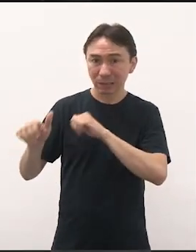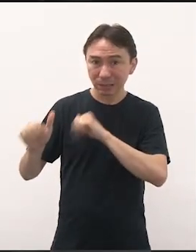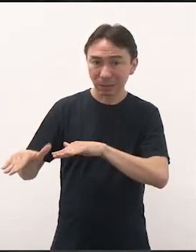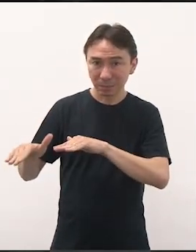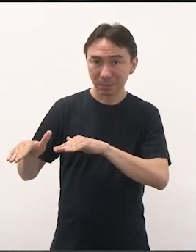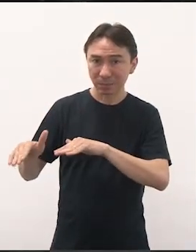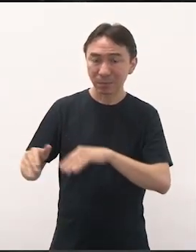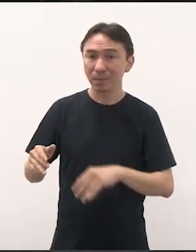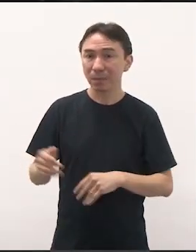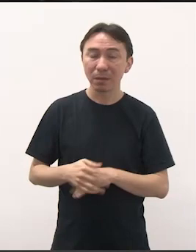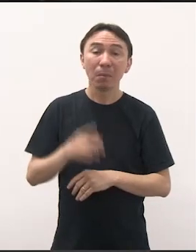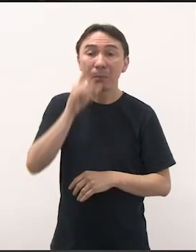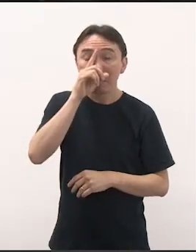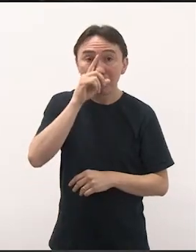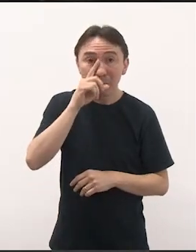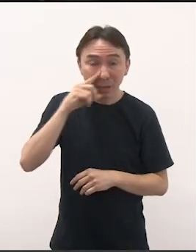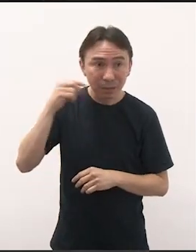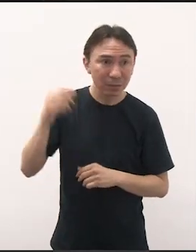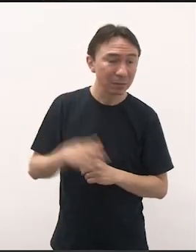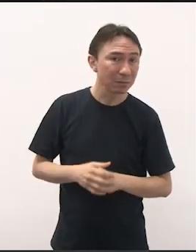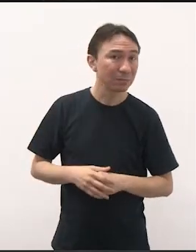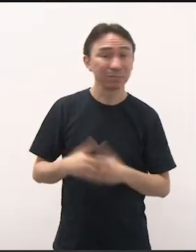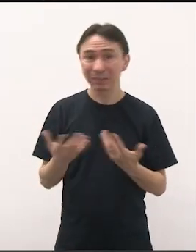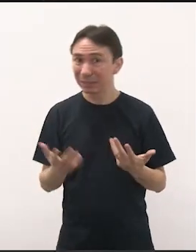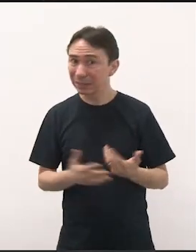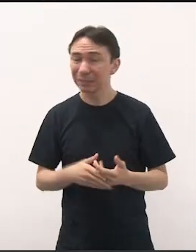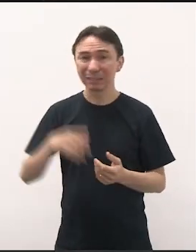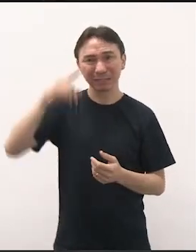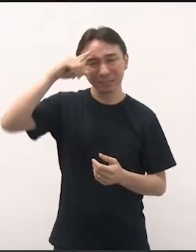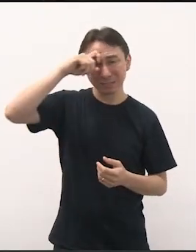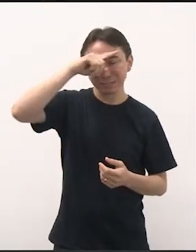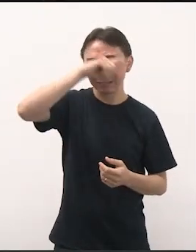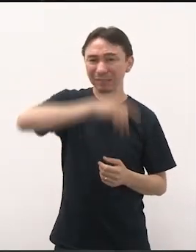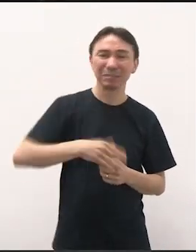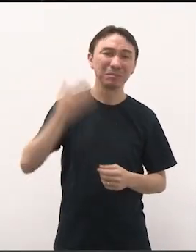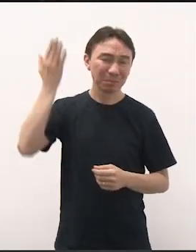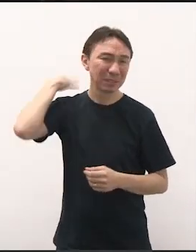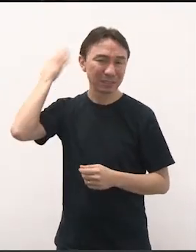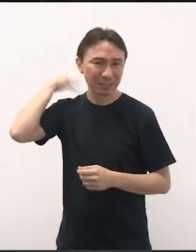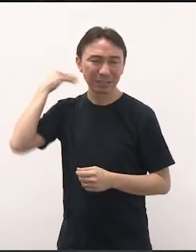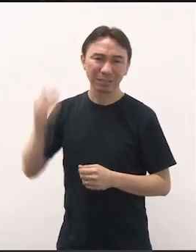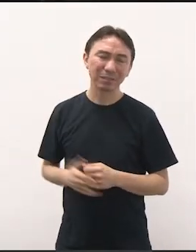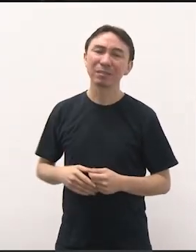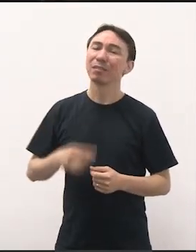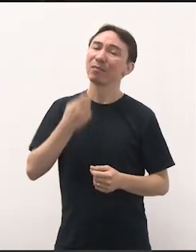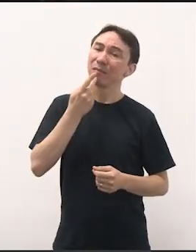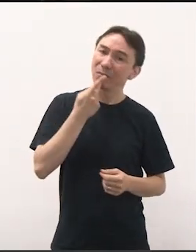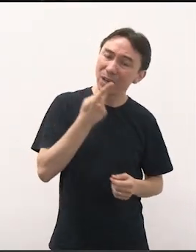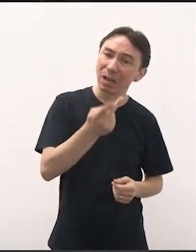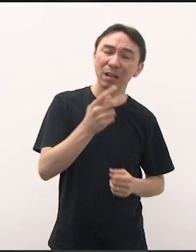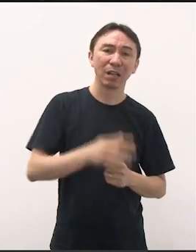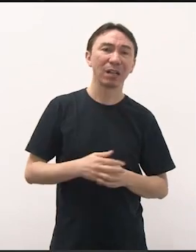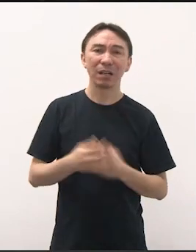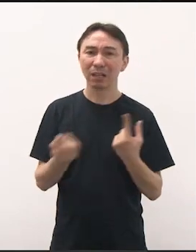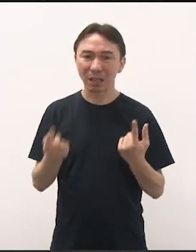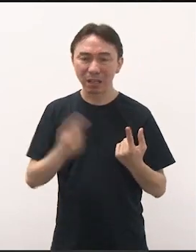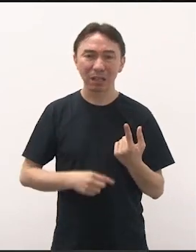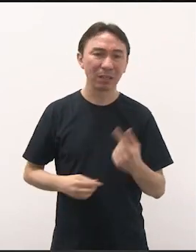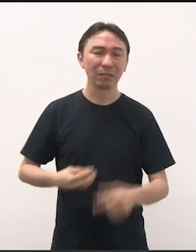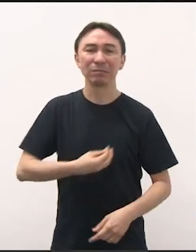logo no começo falava-se muito abertamente sobre o suicídio, e aí acabava ficando uma